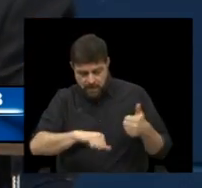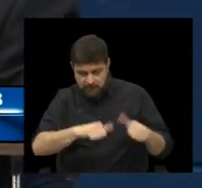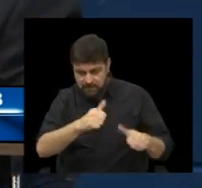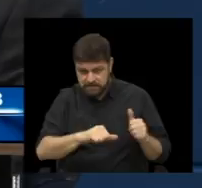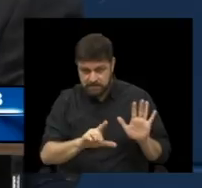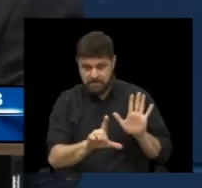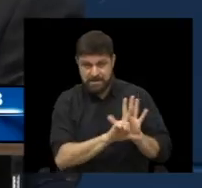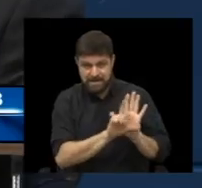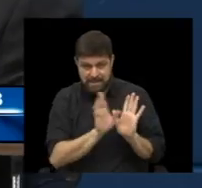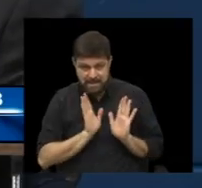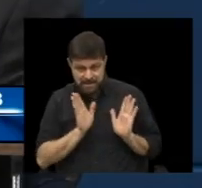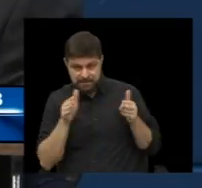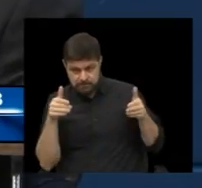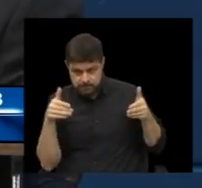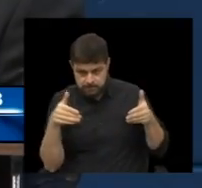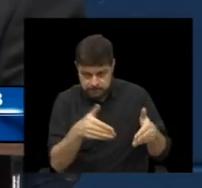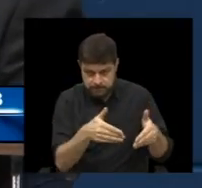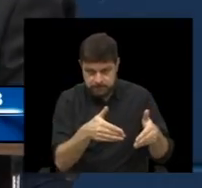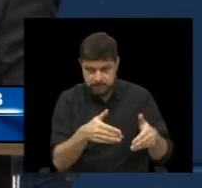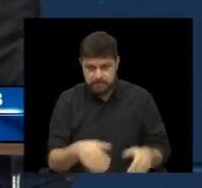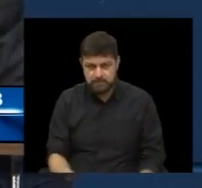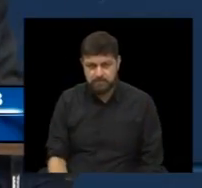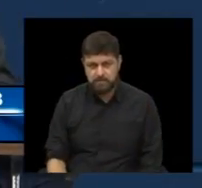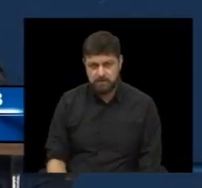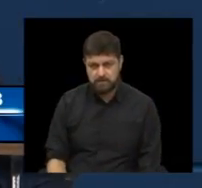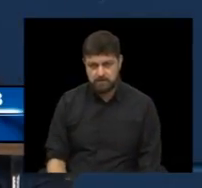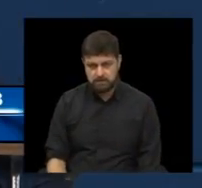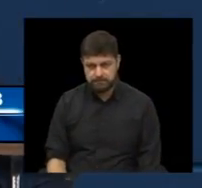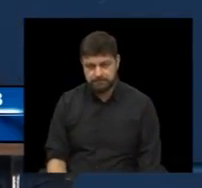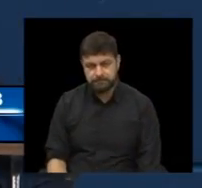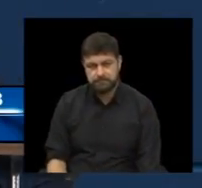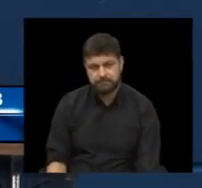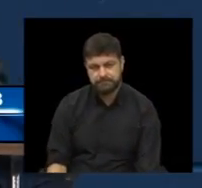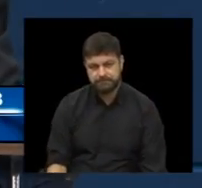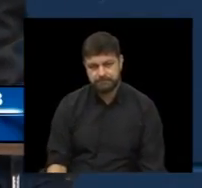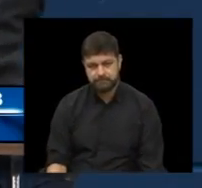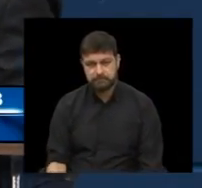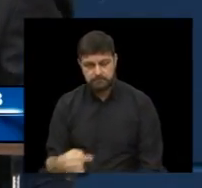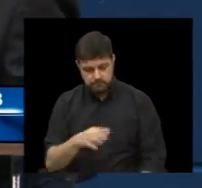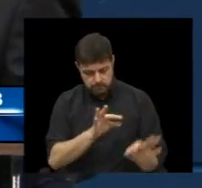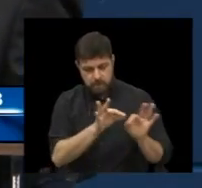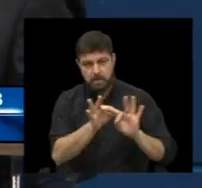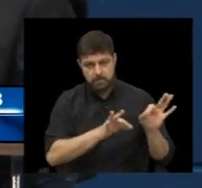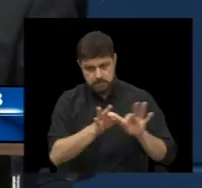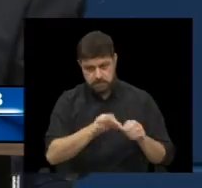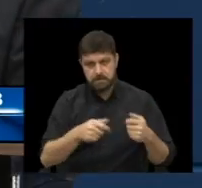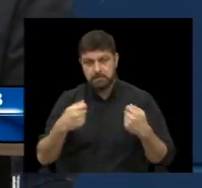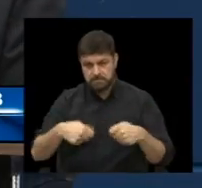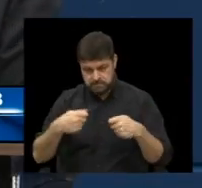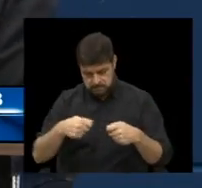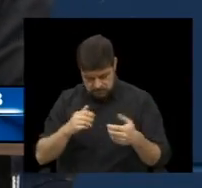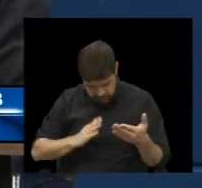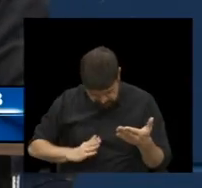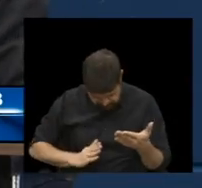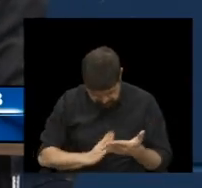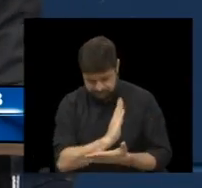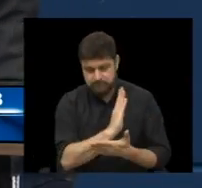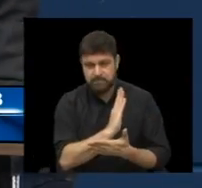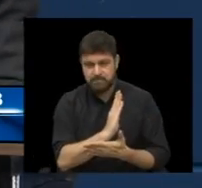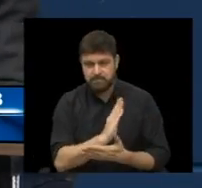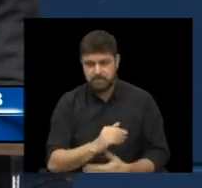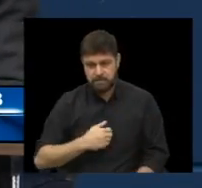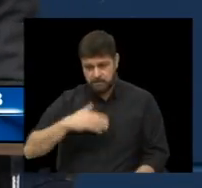sobre o ponto de vista da legalidade, sobre o ponto de vista constitucional. E esse projeto merece a sorte de ser aprovado,